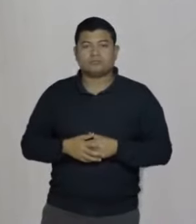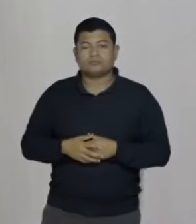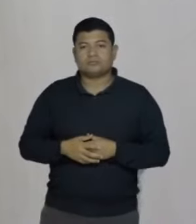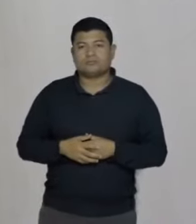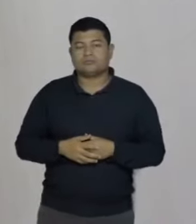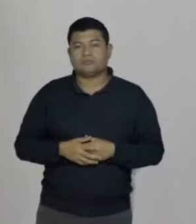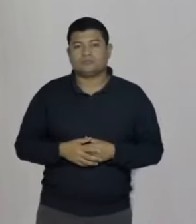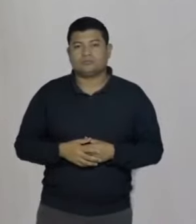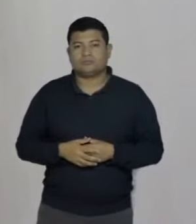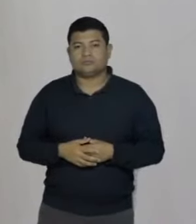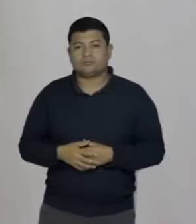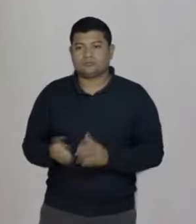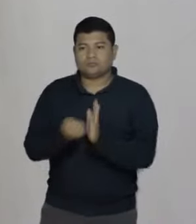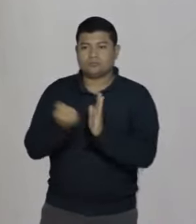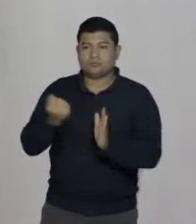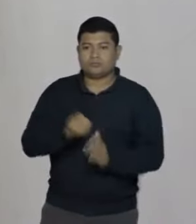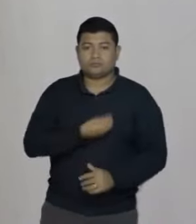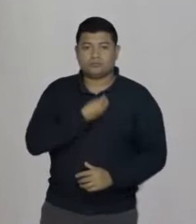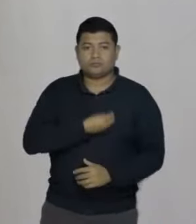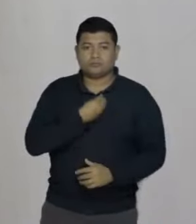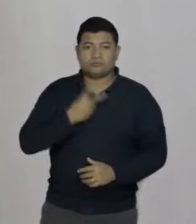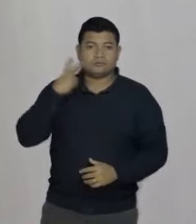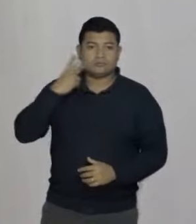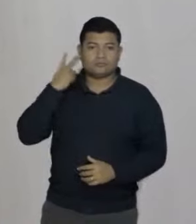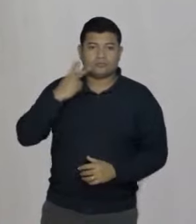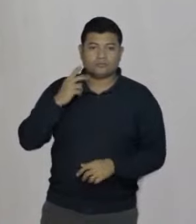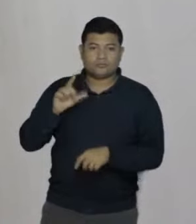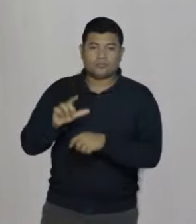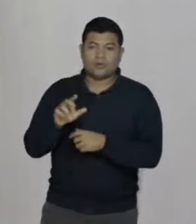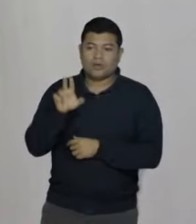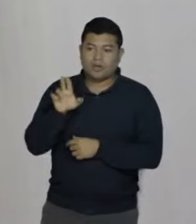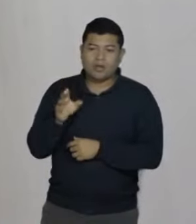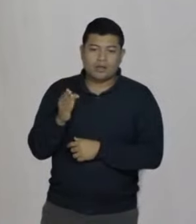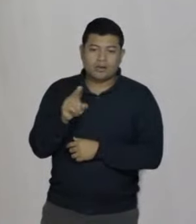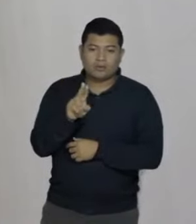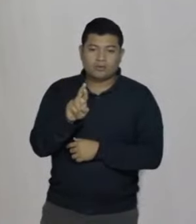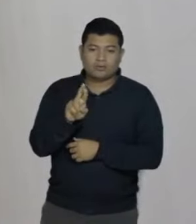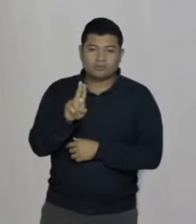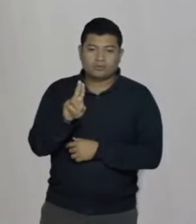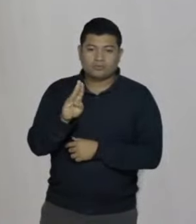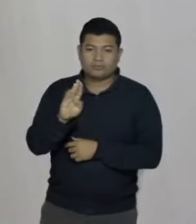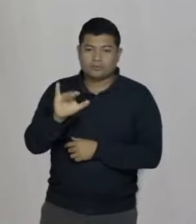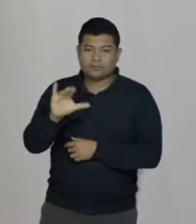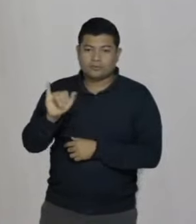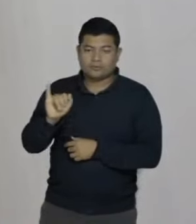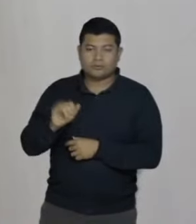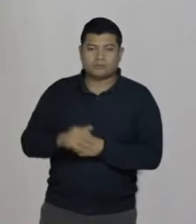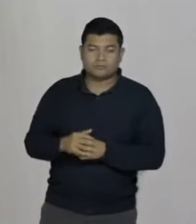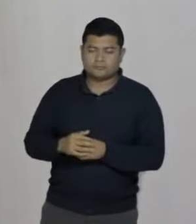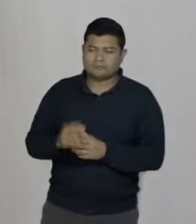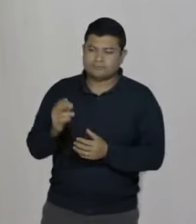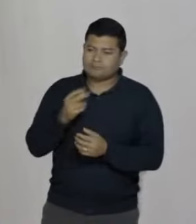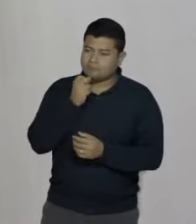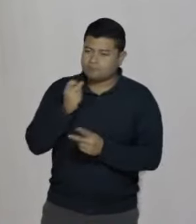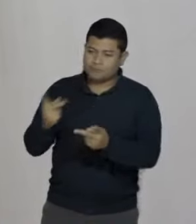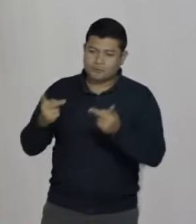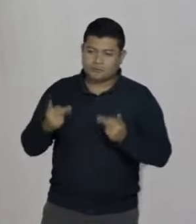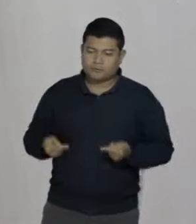Vereador Gilliard lá de Urubici seja sempre muito bem-vindo a esta casa trazendo aqui as demandas do município